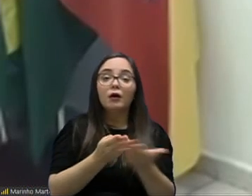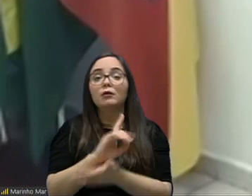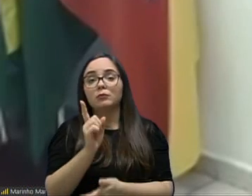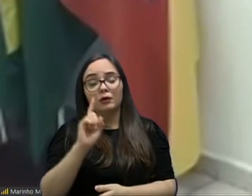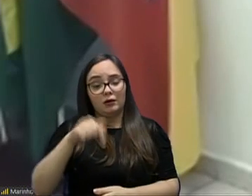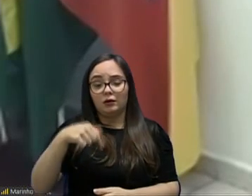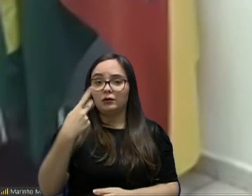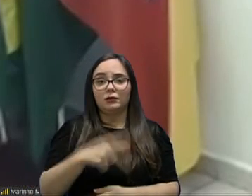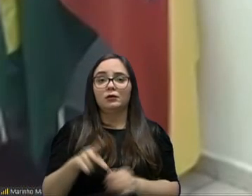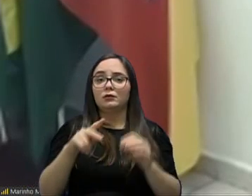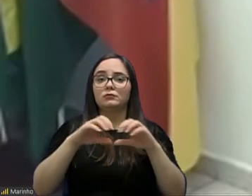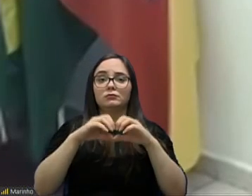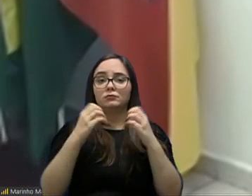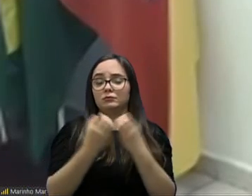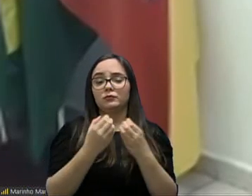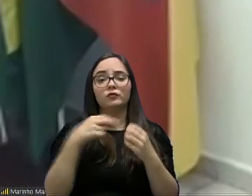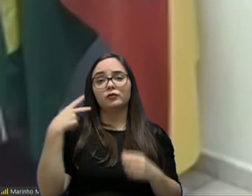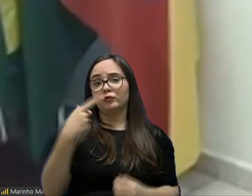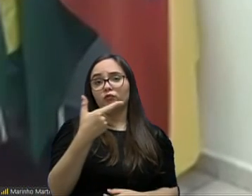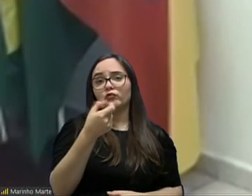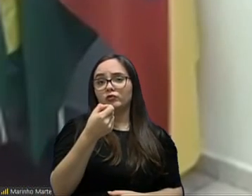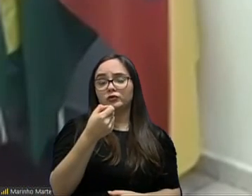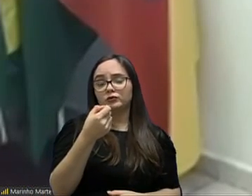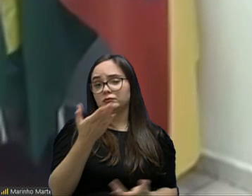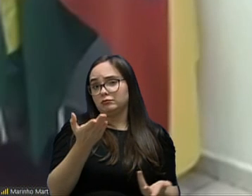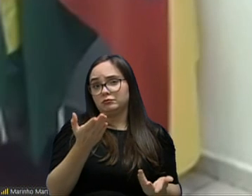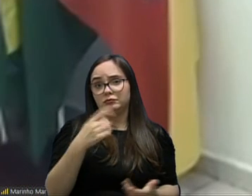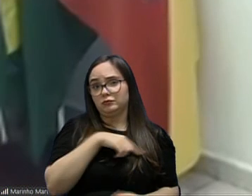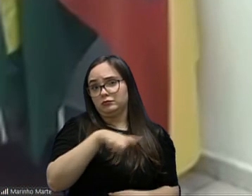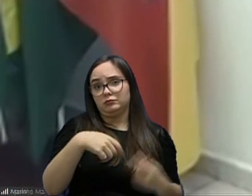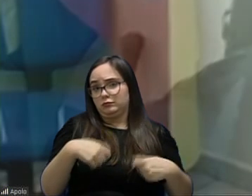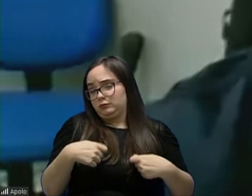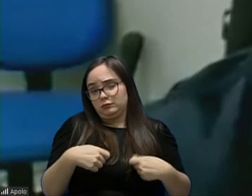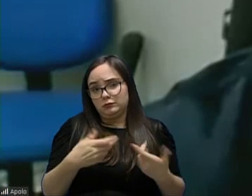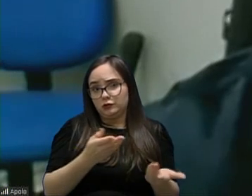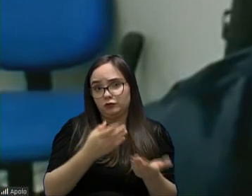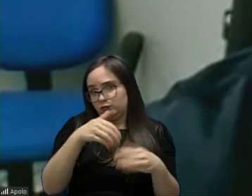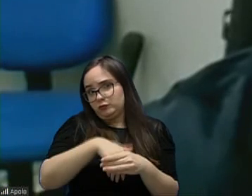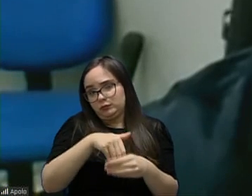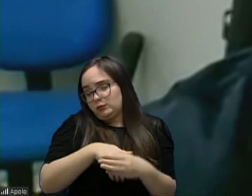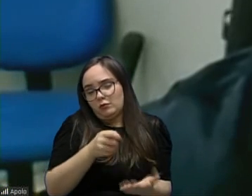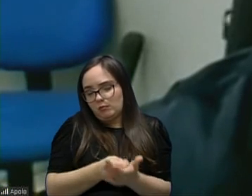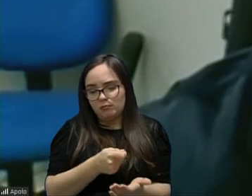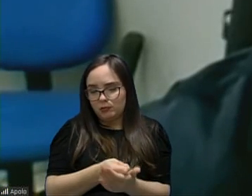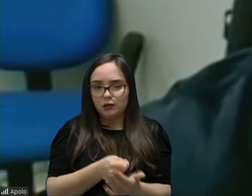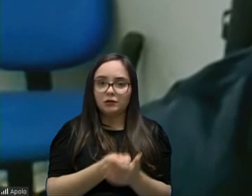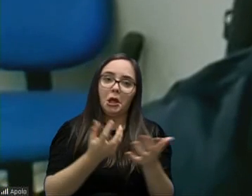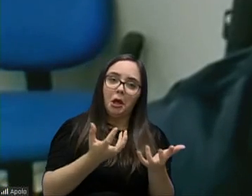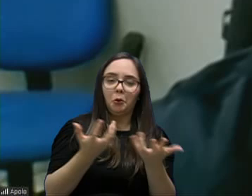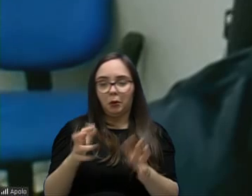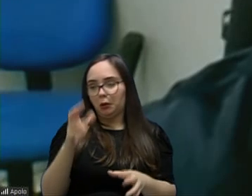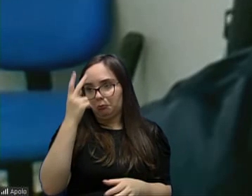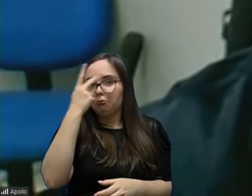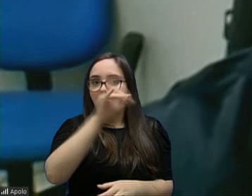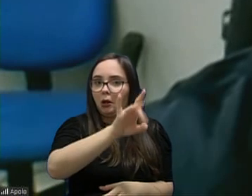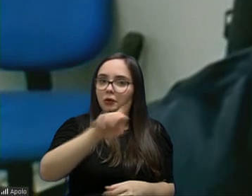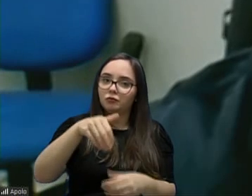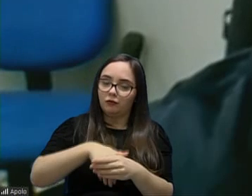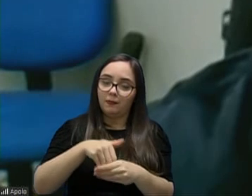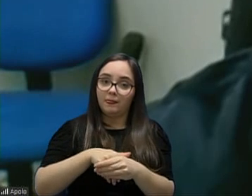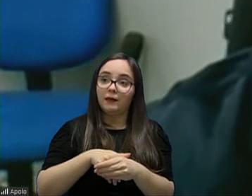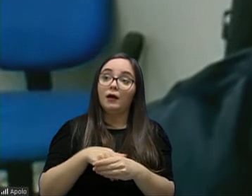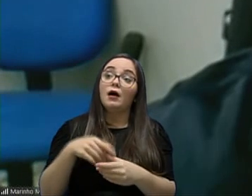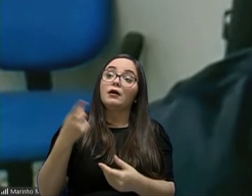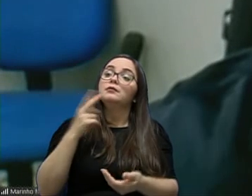Ué, tá feito? Não há outra situação. Agora, mandar um projeto, ela